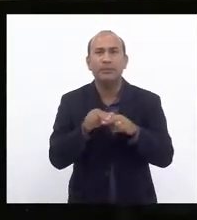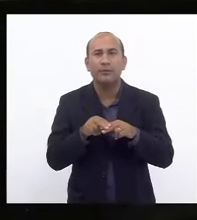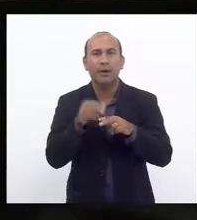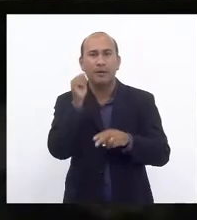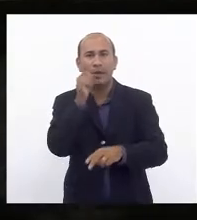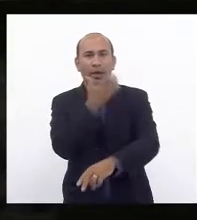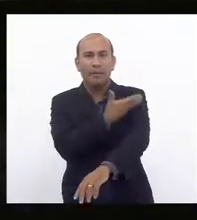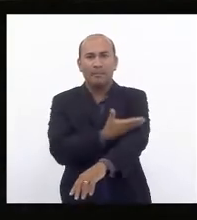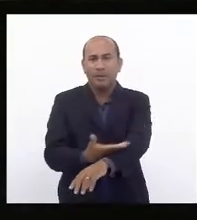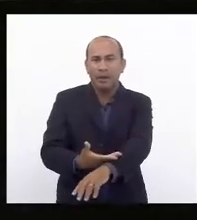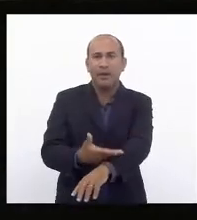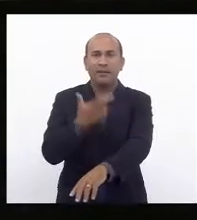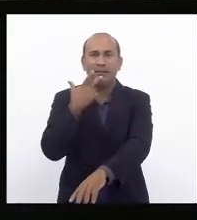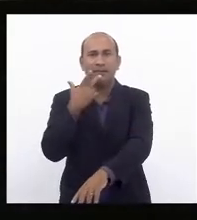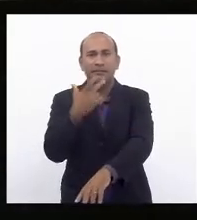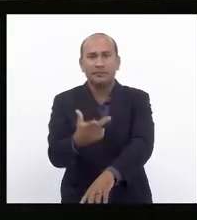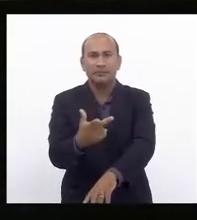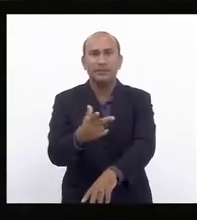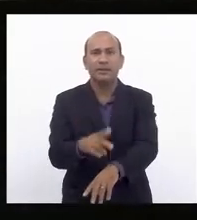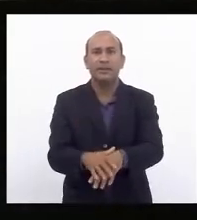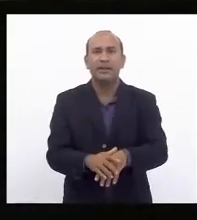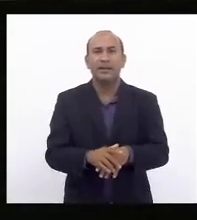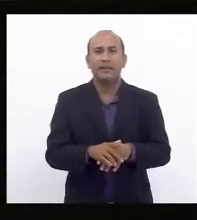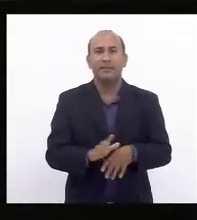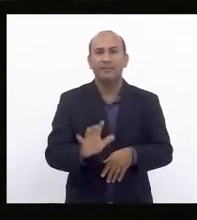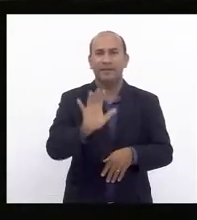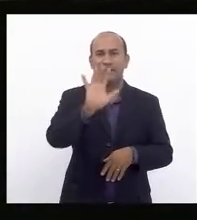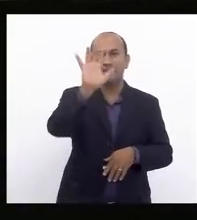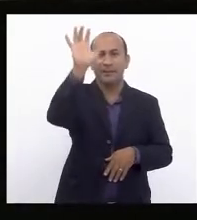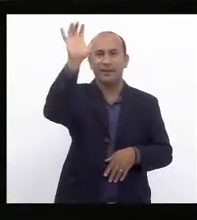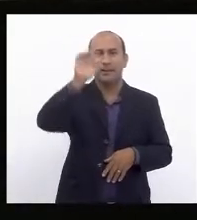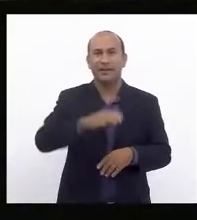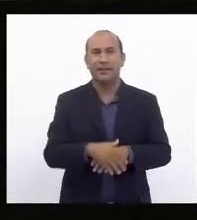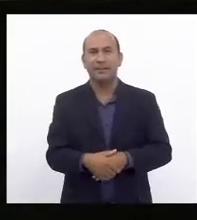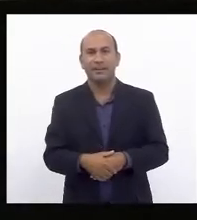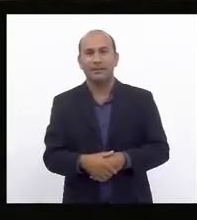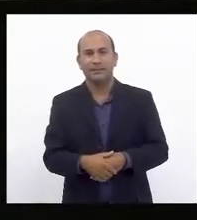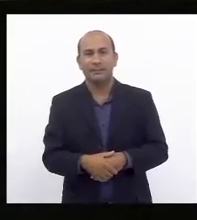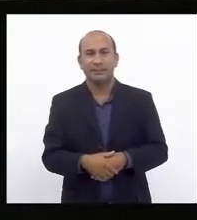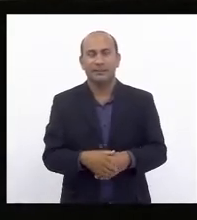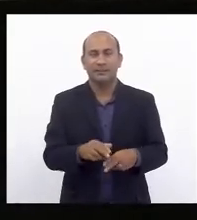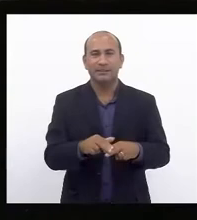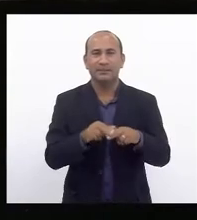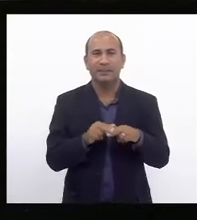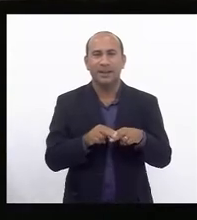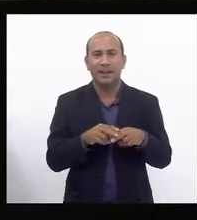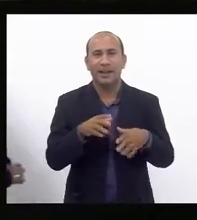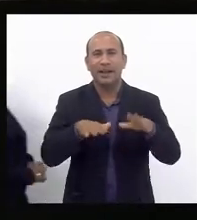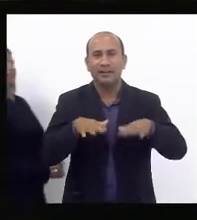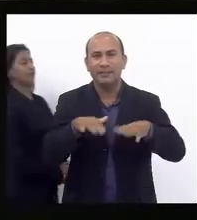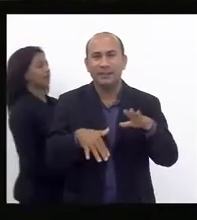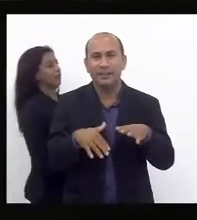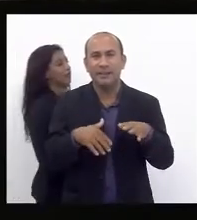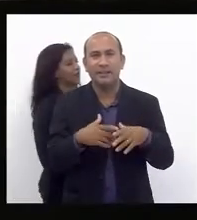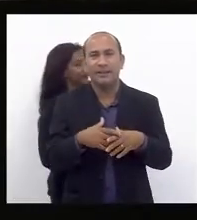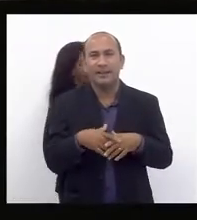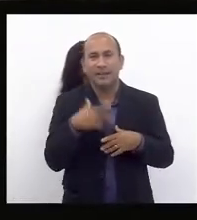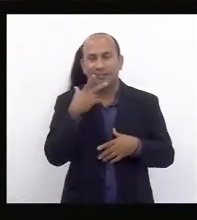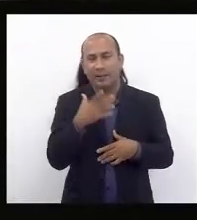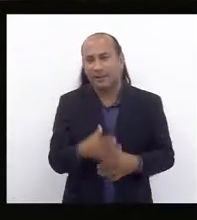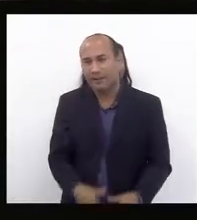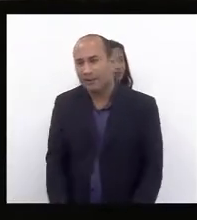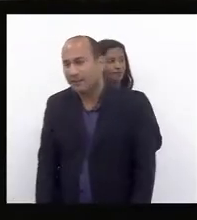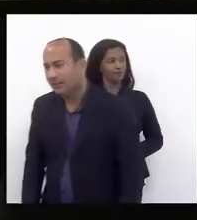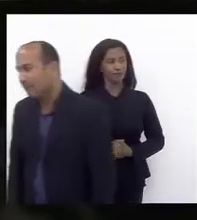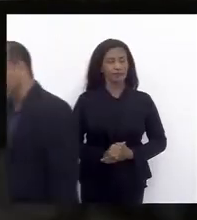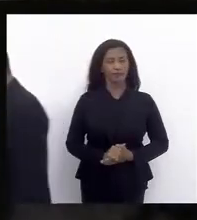das periferias, das comunidades, das favelas, que são de baixa renda, que por muitas vezes deixam de frequentar